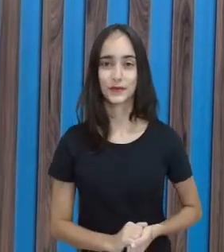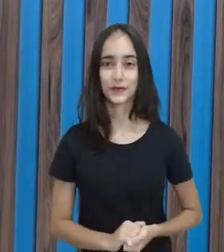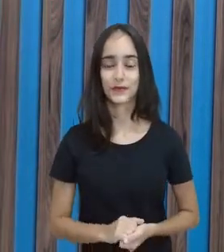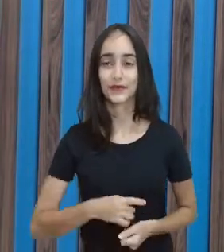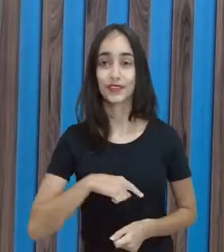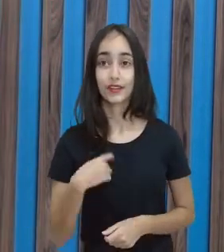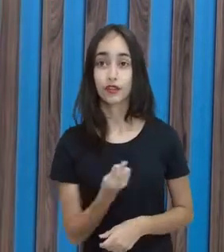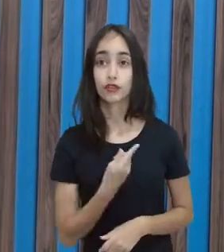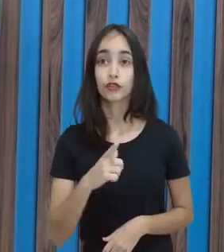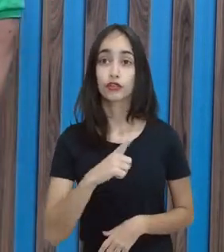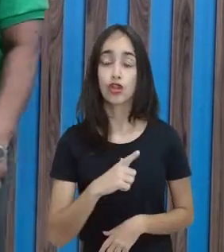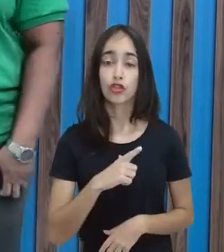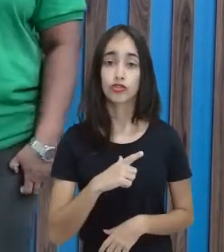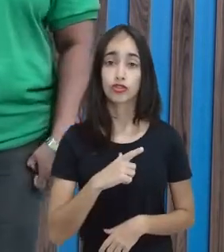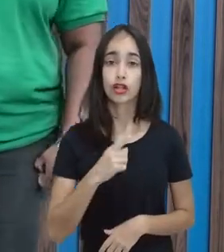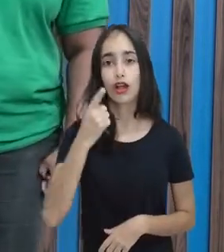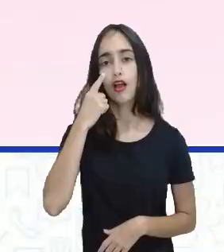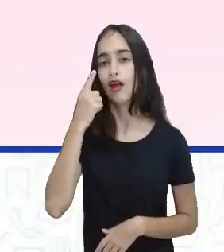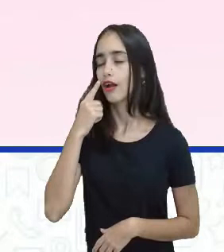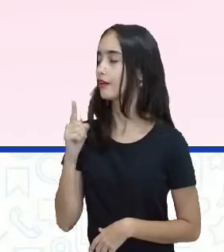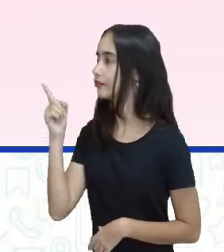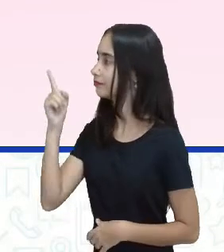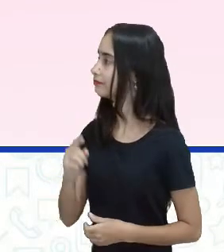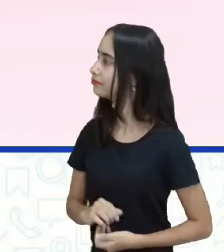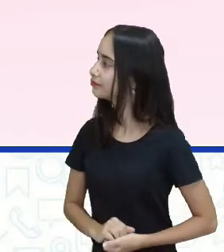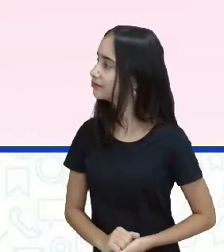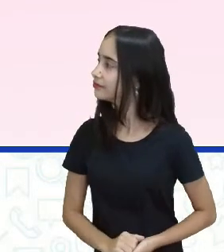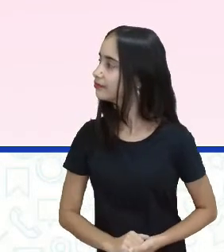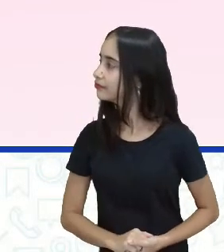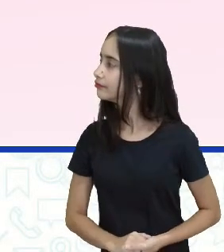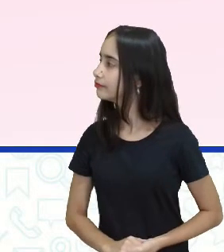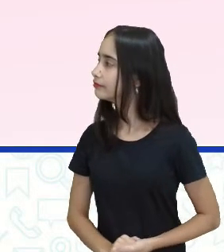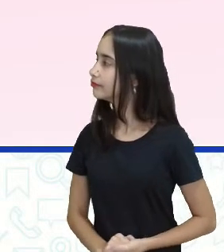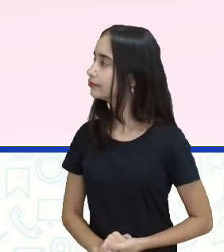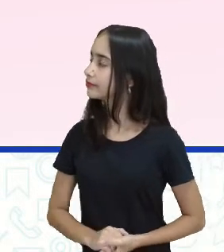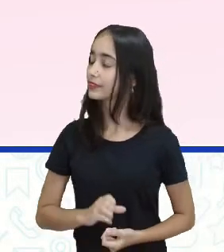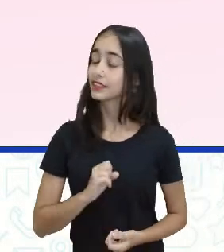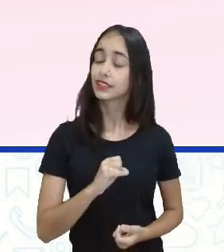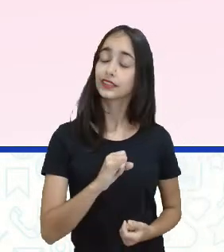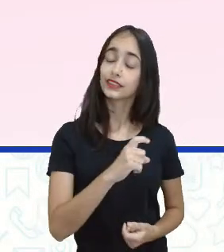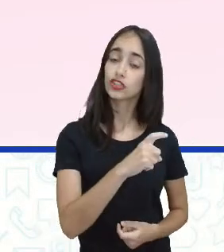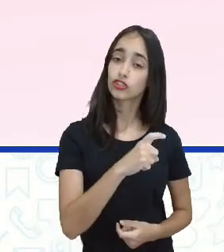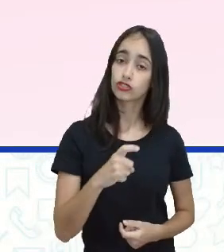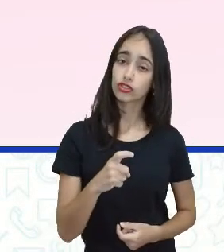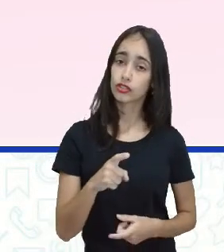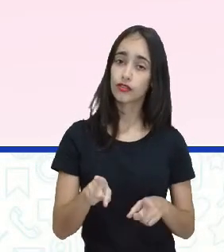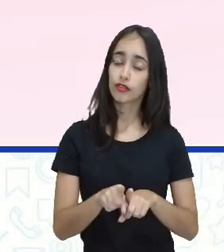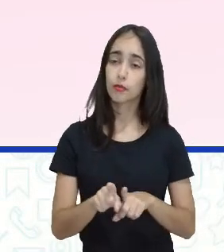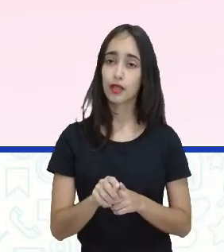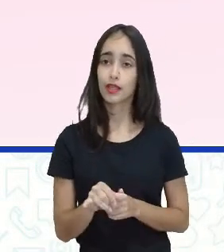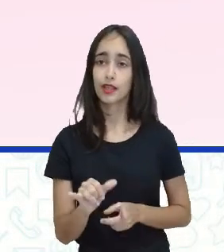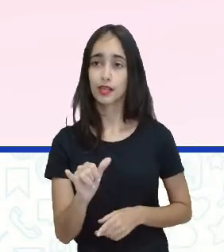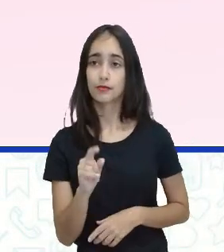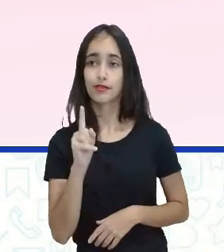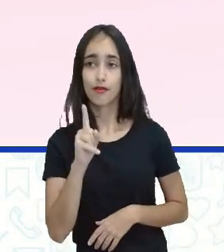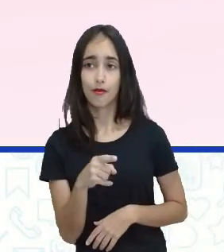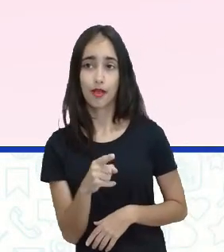tem, tela cheia, por favor. Se x e y são